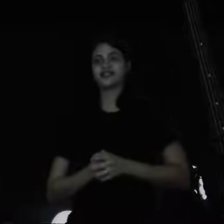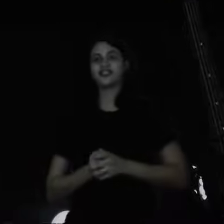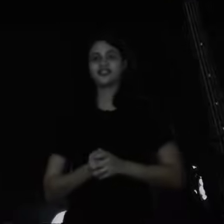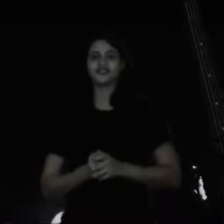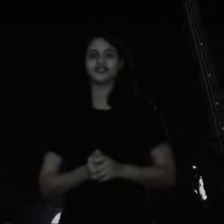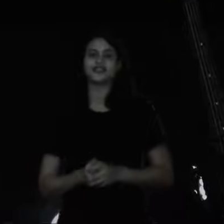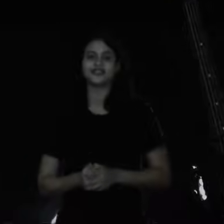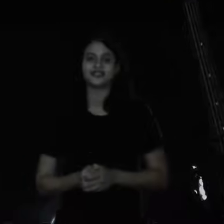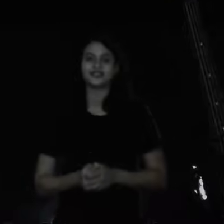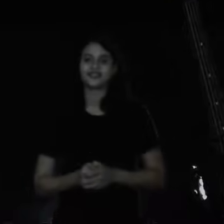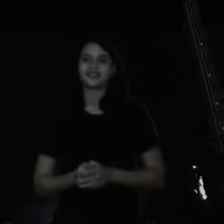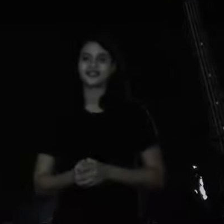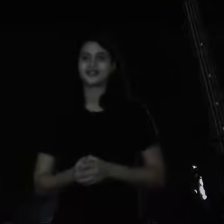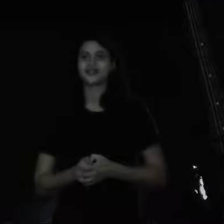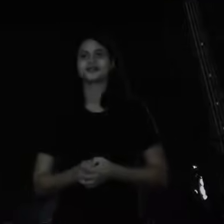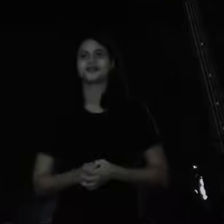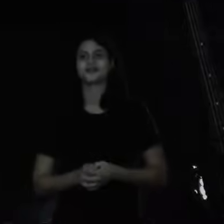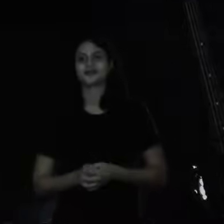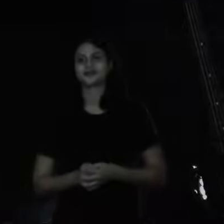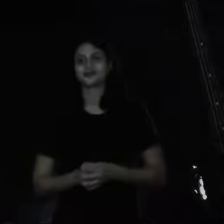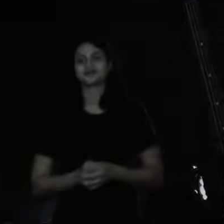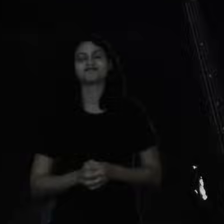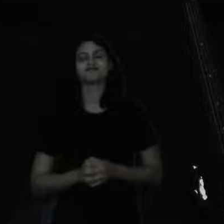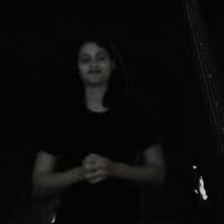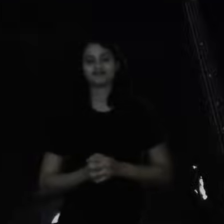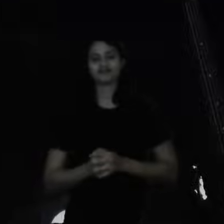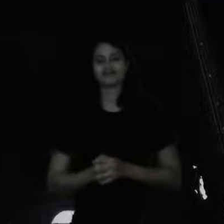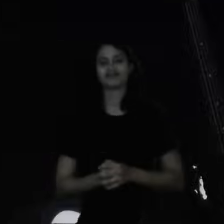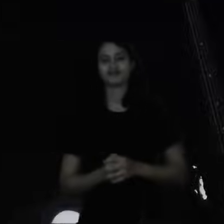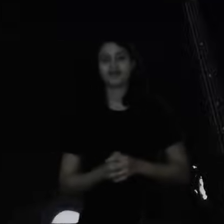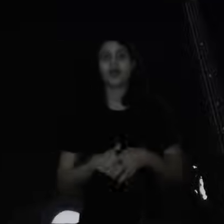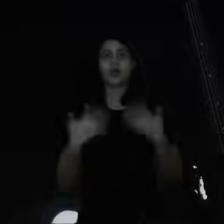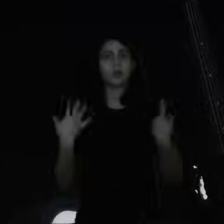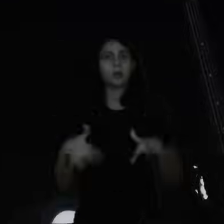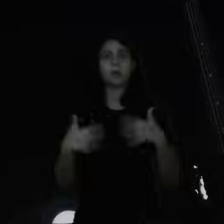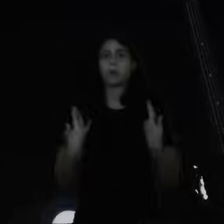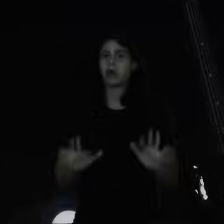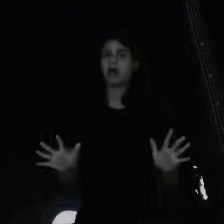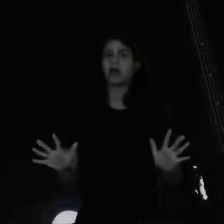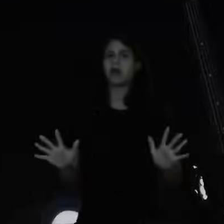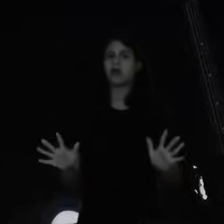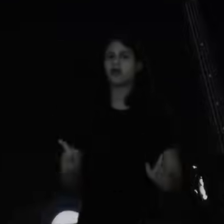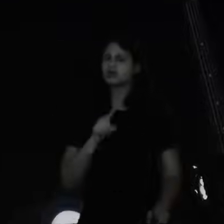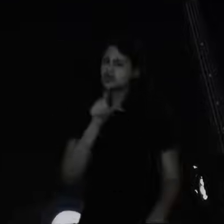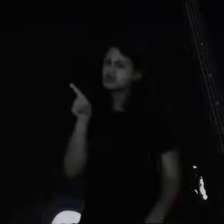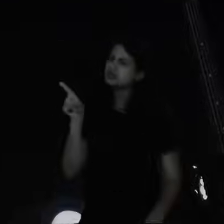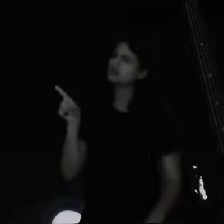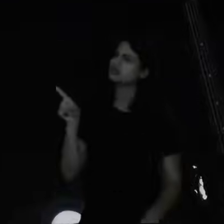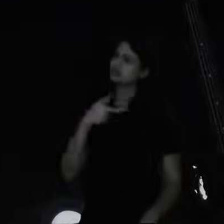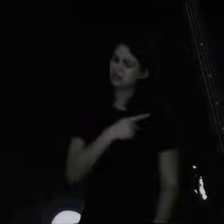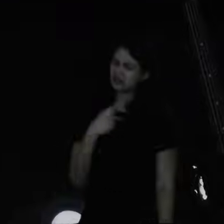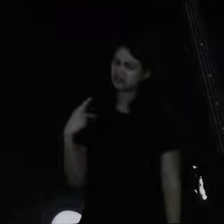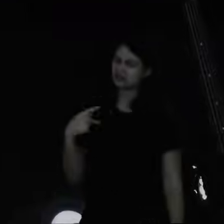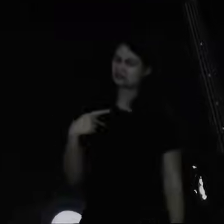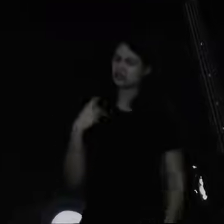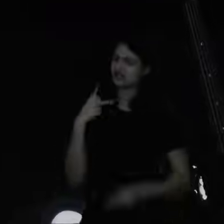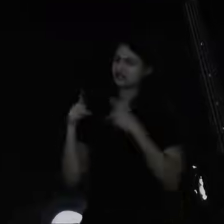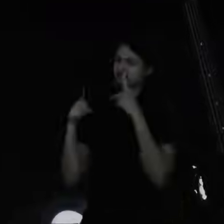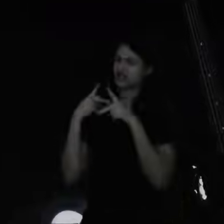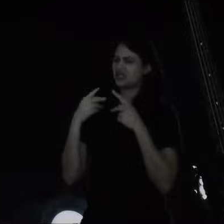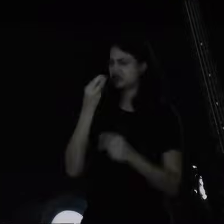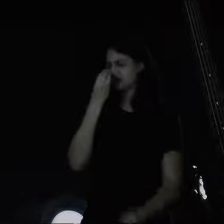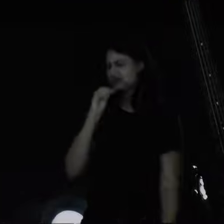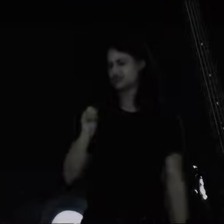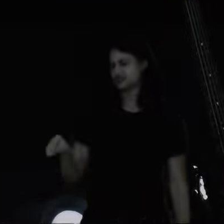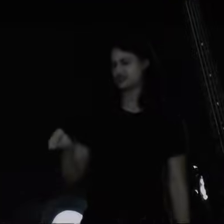Mas talvez você diga assim: uau, você vai falar de um juiz, pastor? Você não vai falar de alguém que foi rejeitado de uma forma... Ei, se